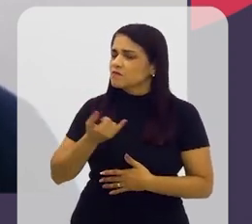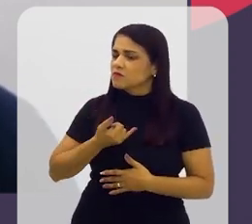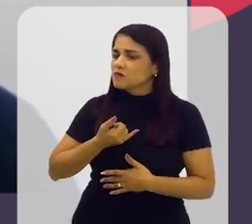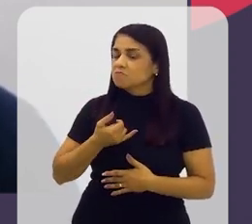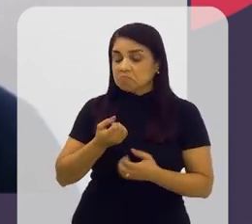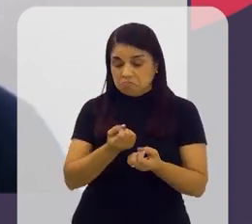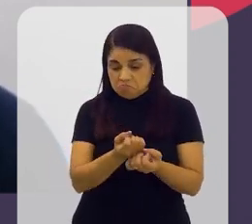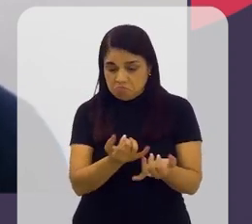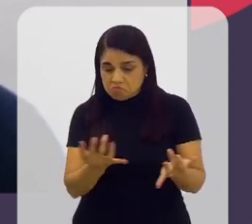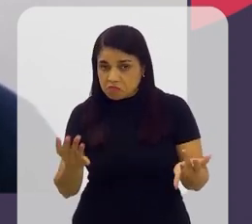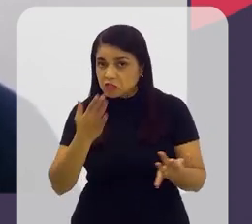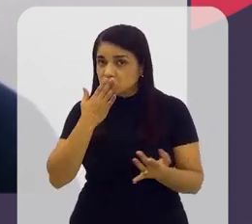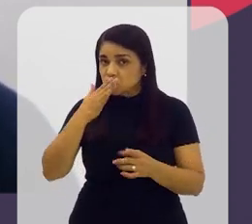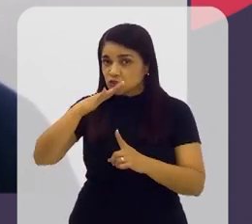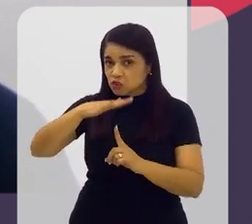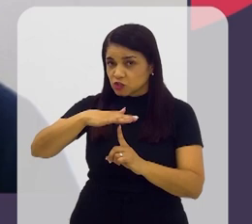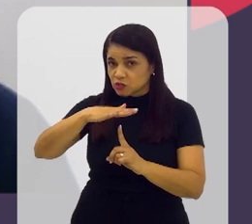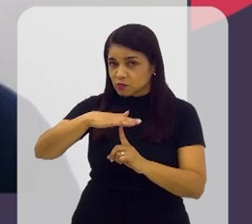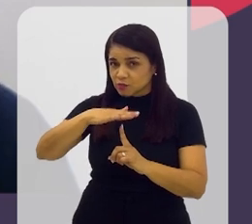da planta,